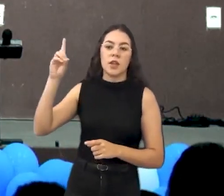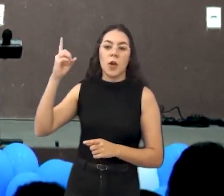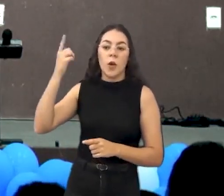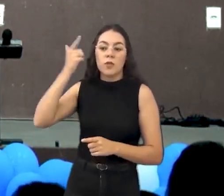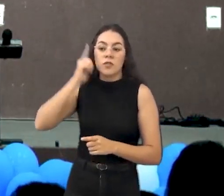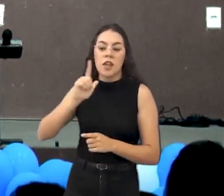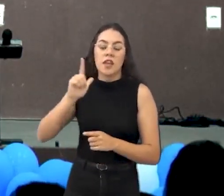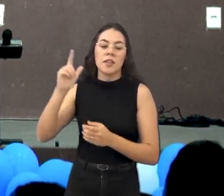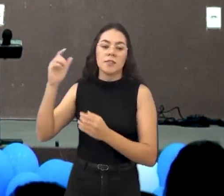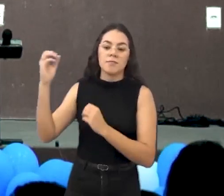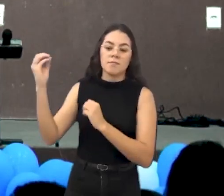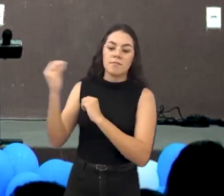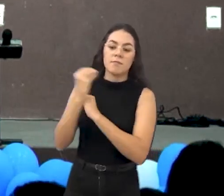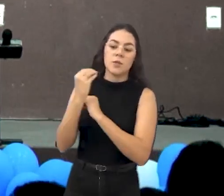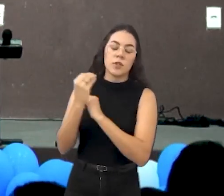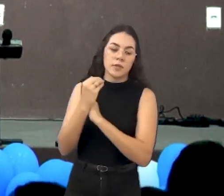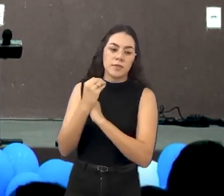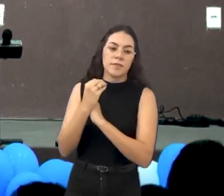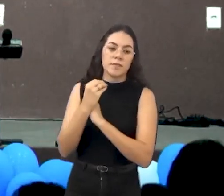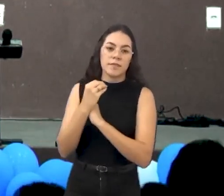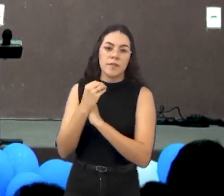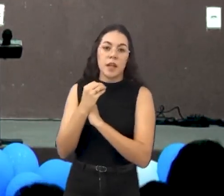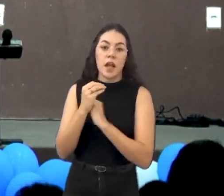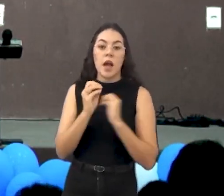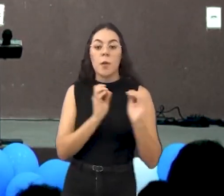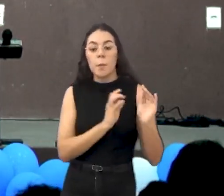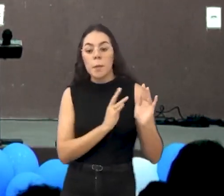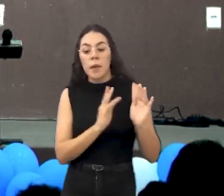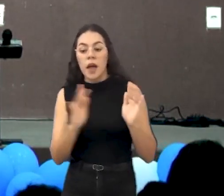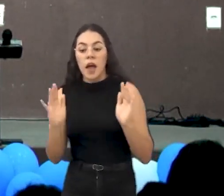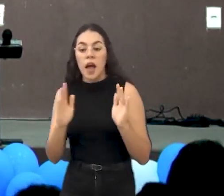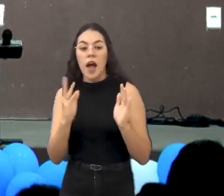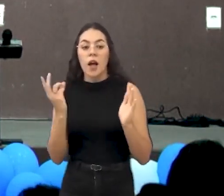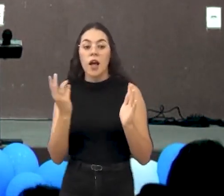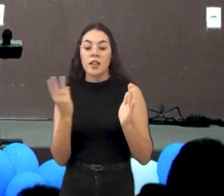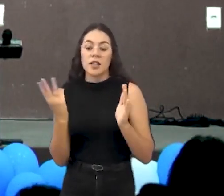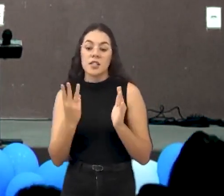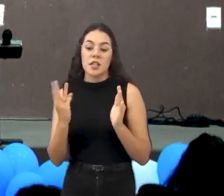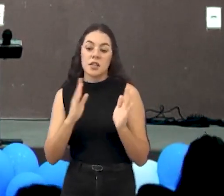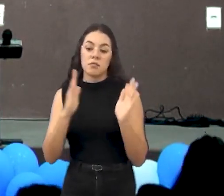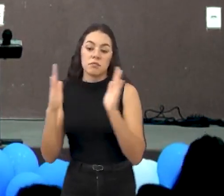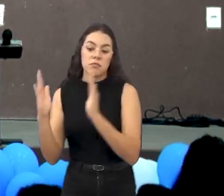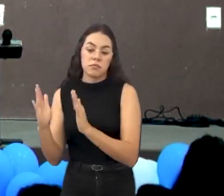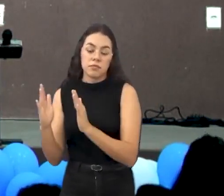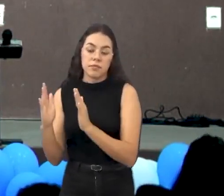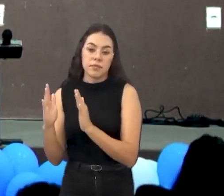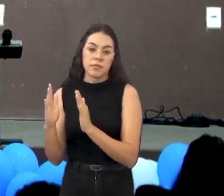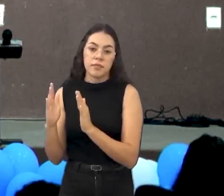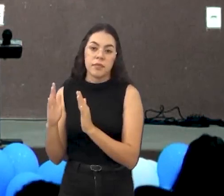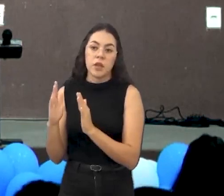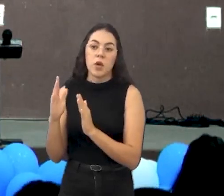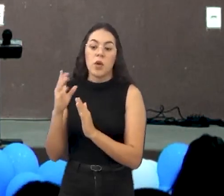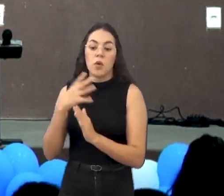torna filhos de Deus. O processo agora vai para a terceira etapa. Um filho consolado